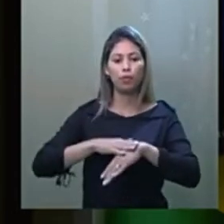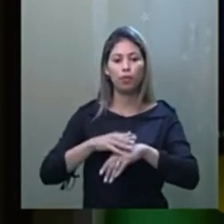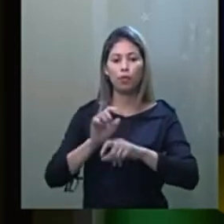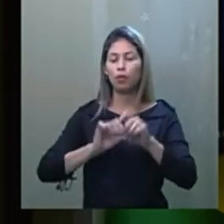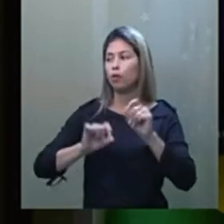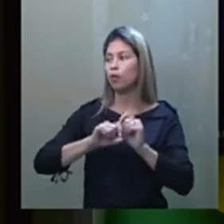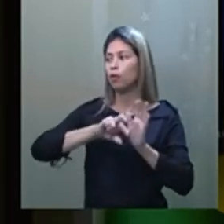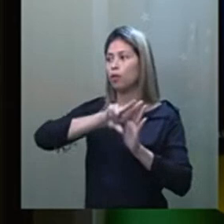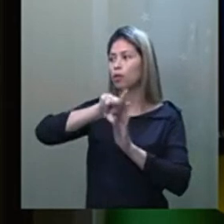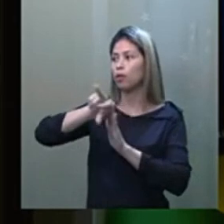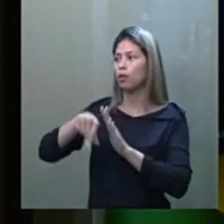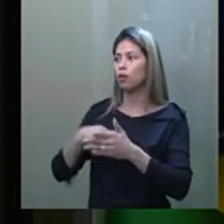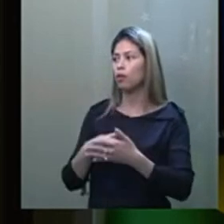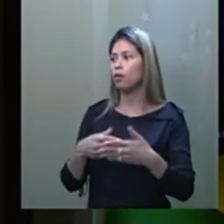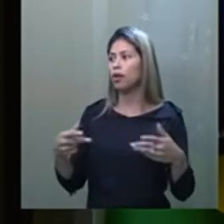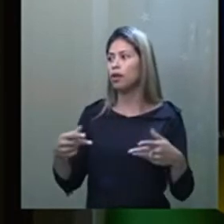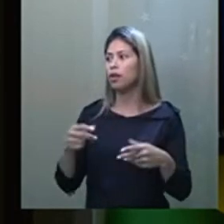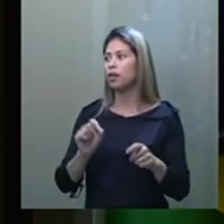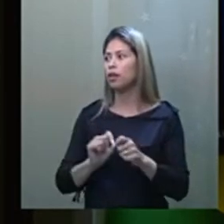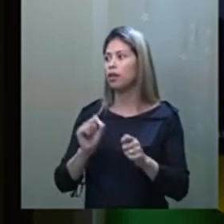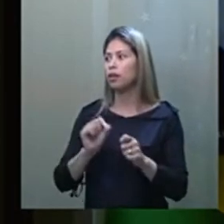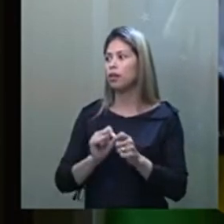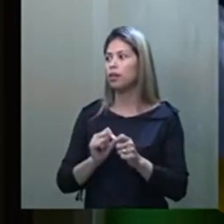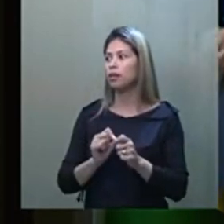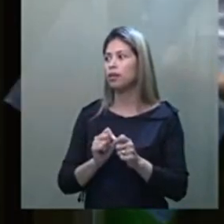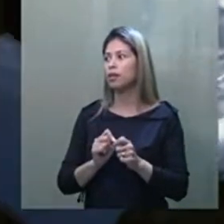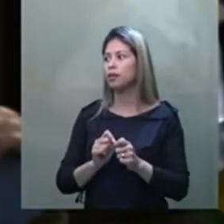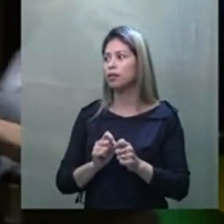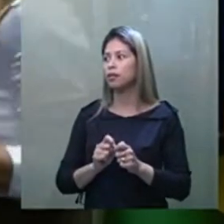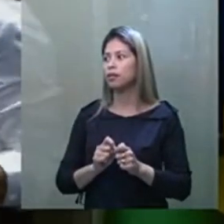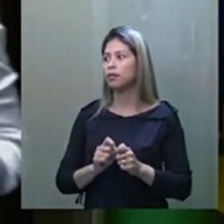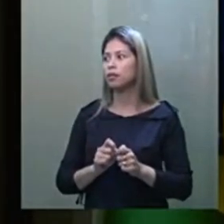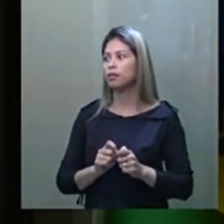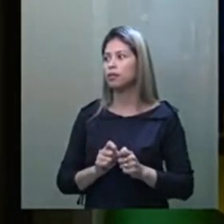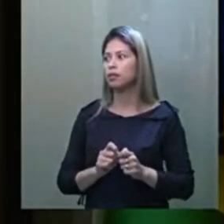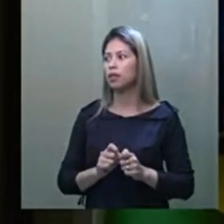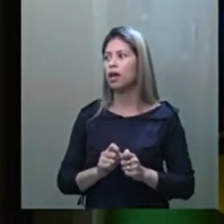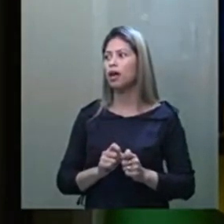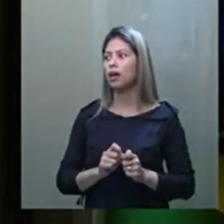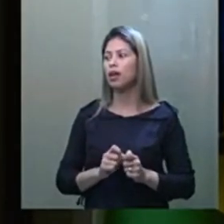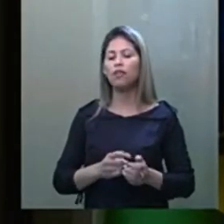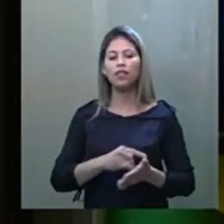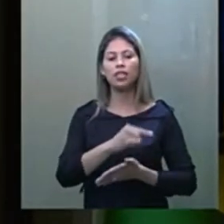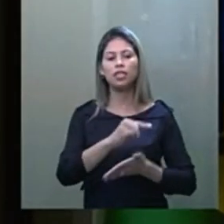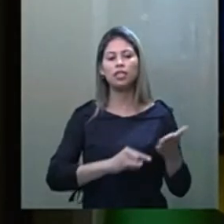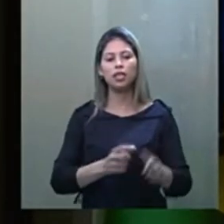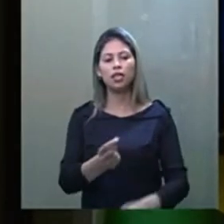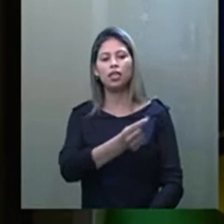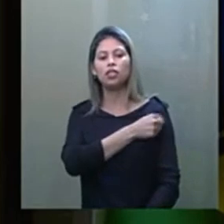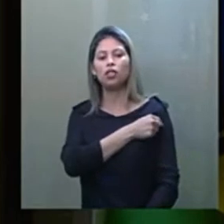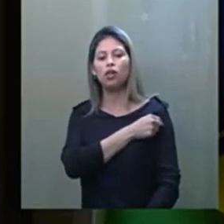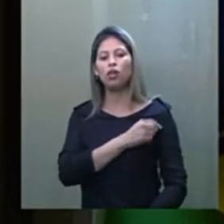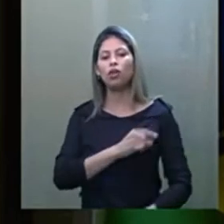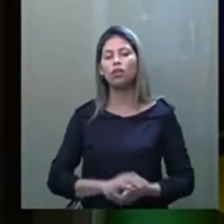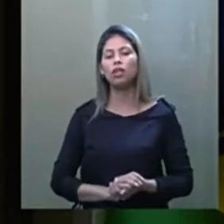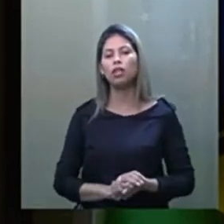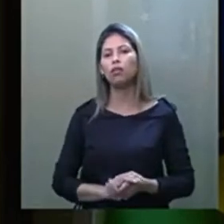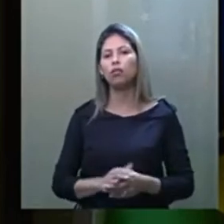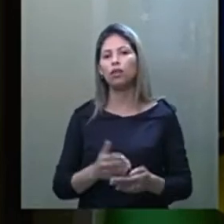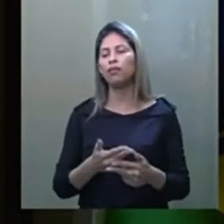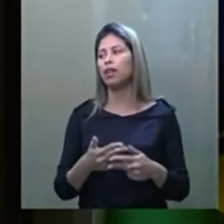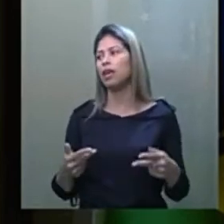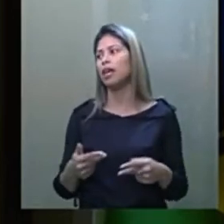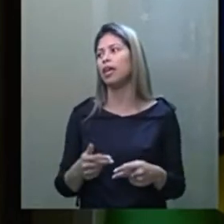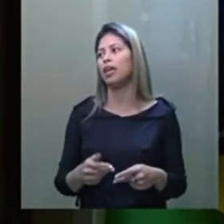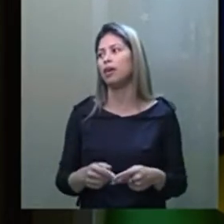a gente tem que mostrar a coerência entre o falar, o